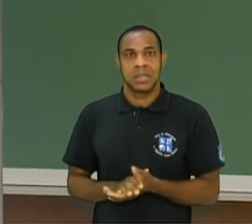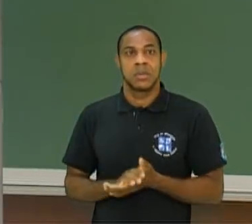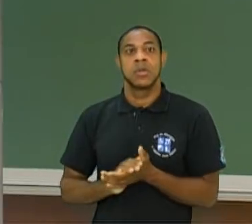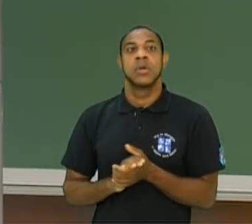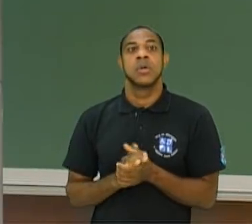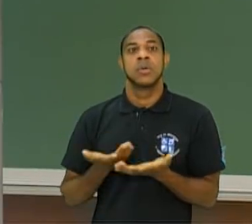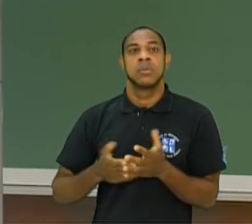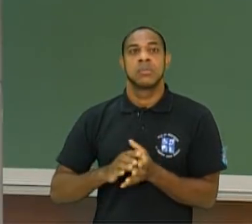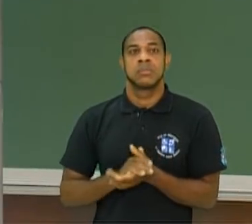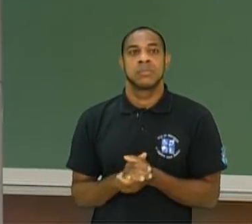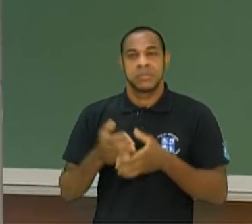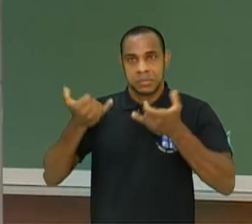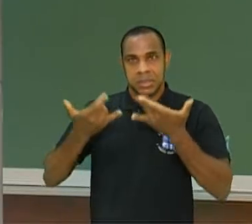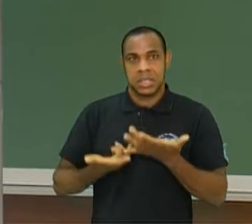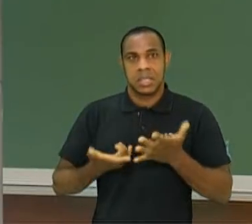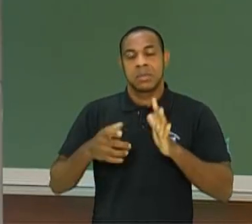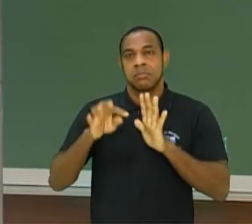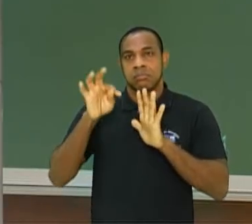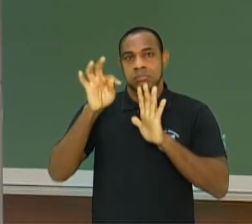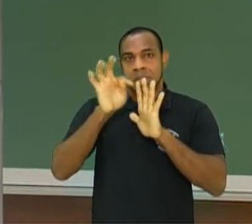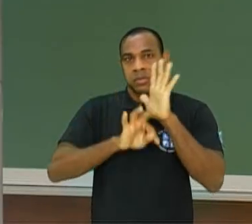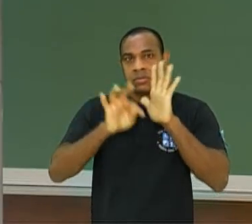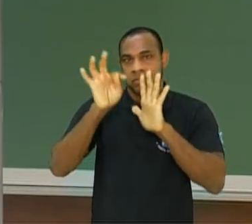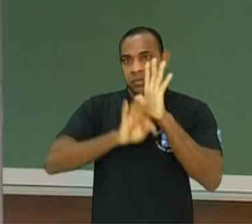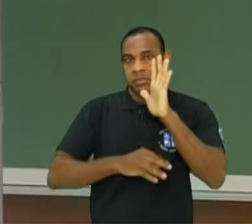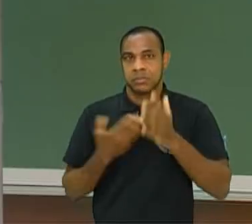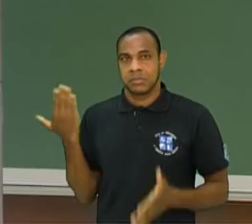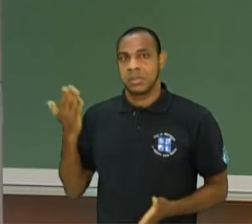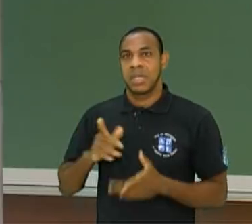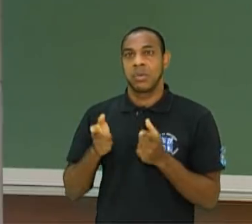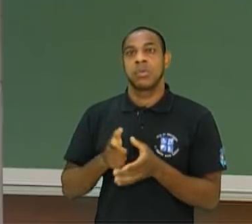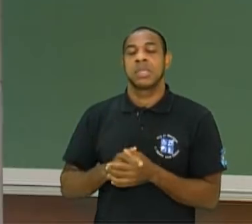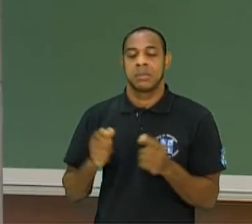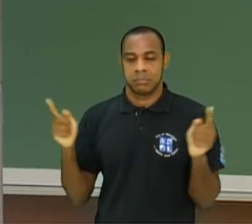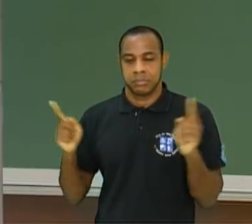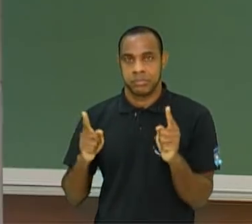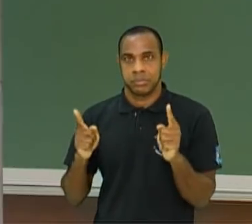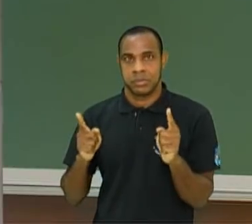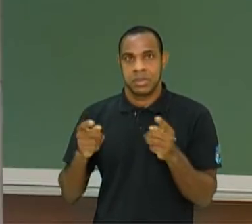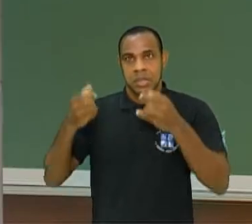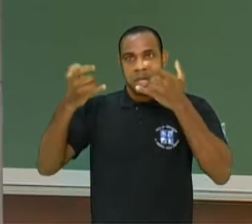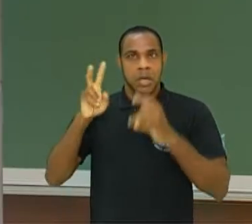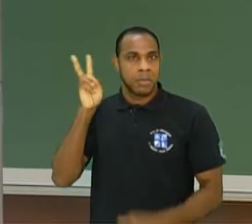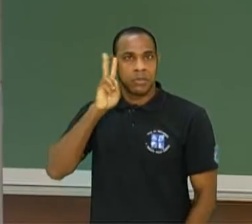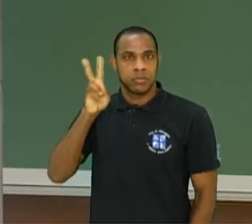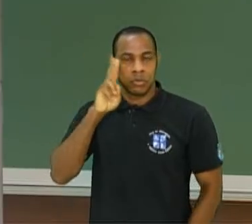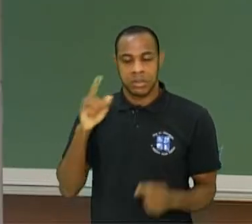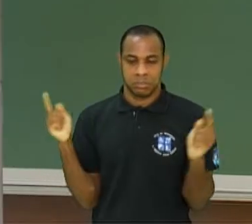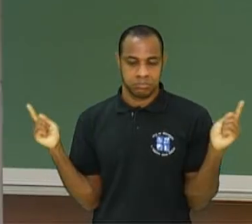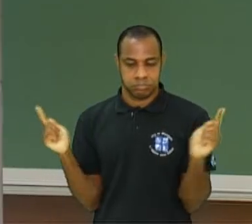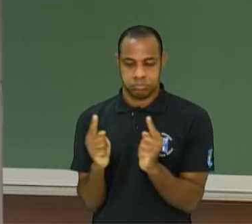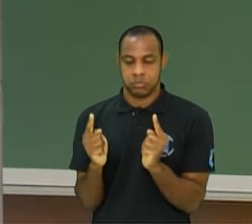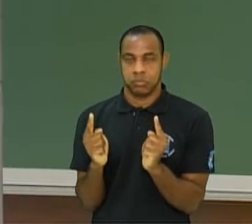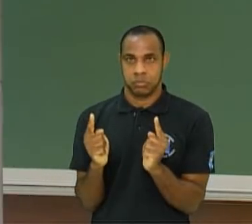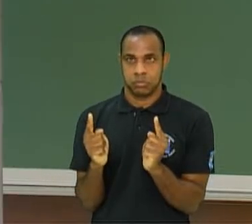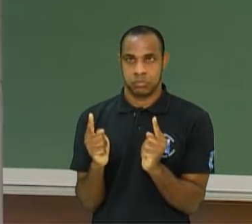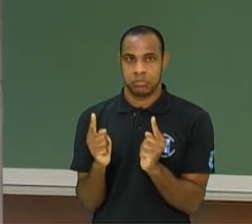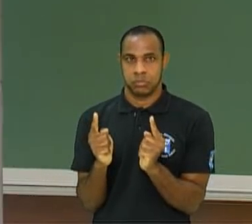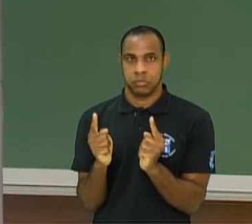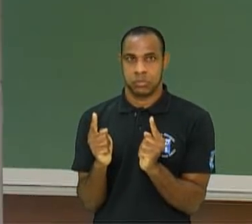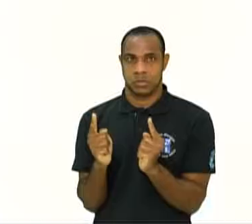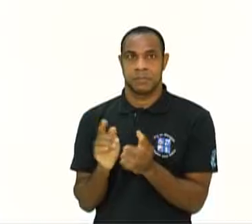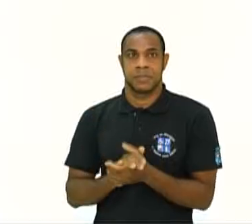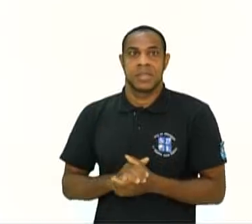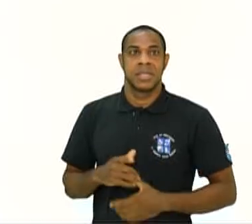que é o conto de ficção. O conto de ficção é uma narrativa curta, ela não é uma história longa e com um único